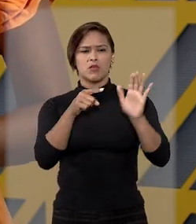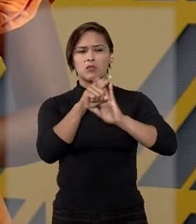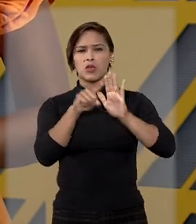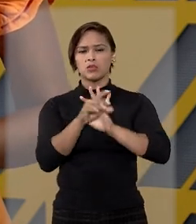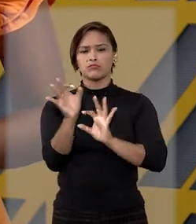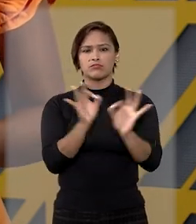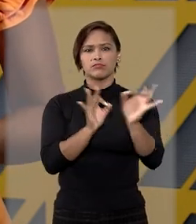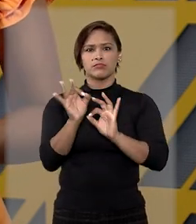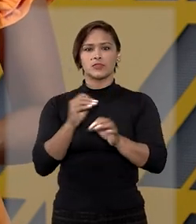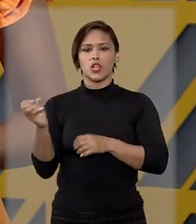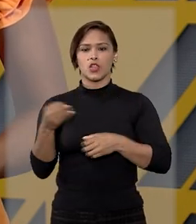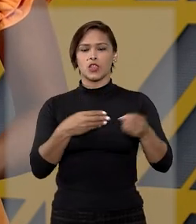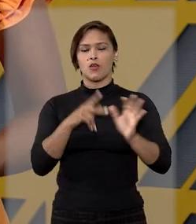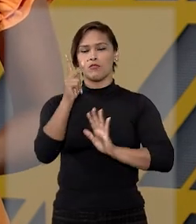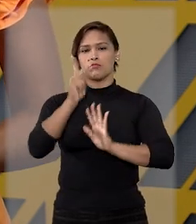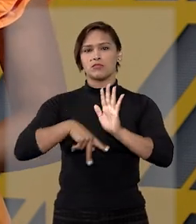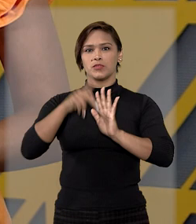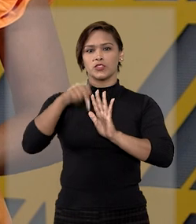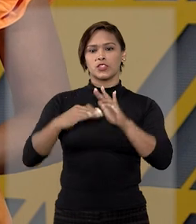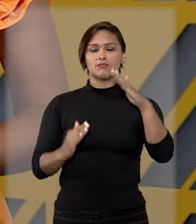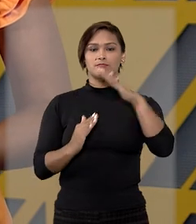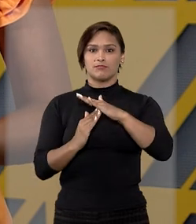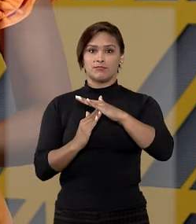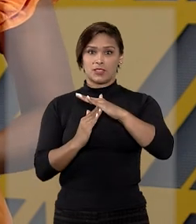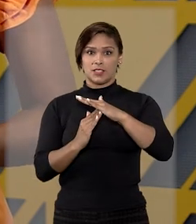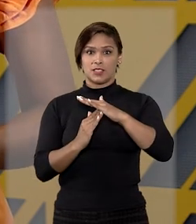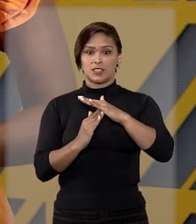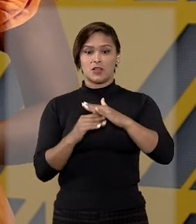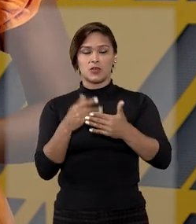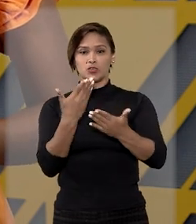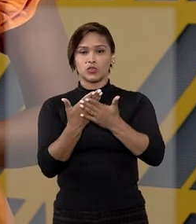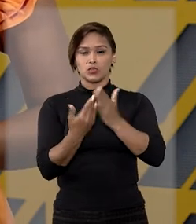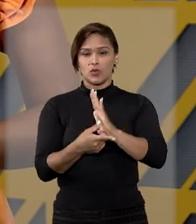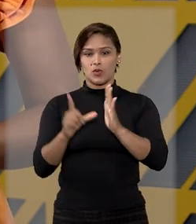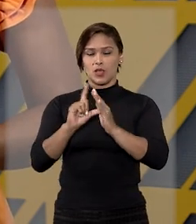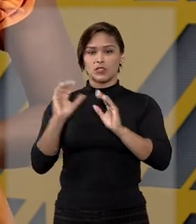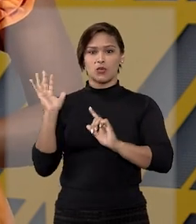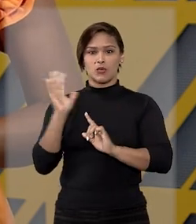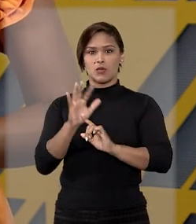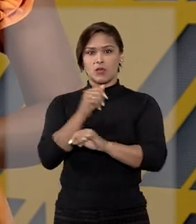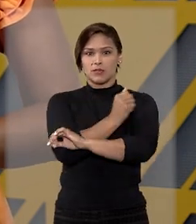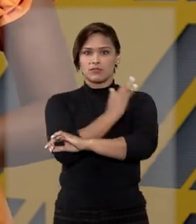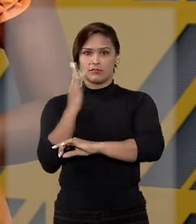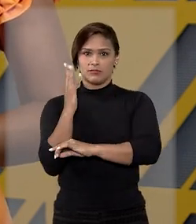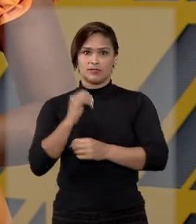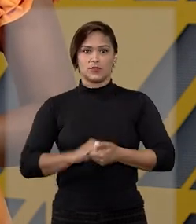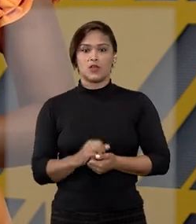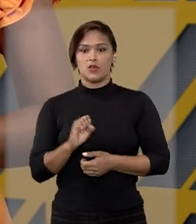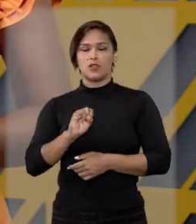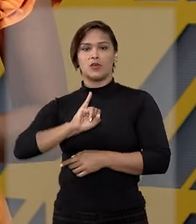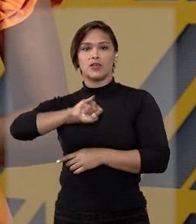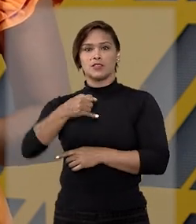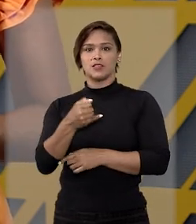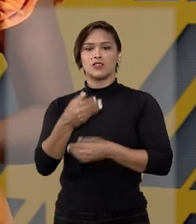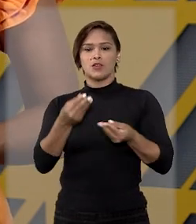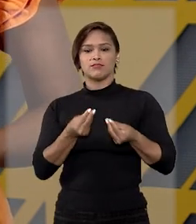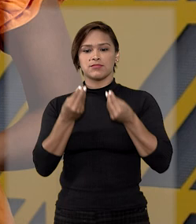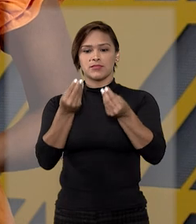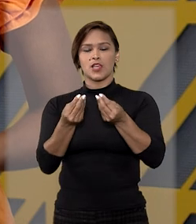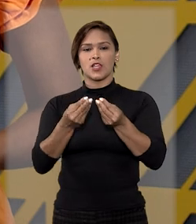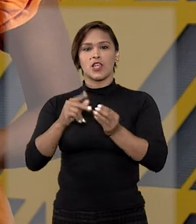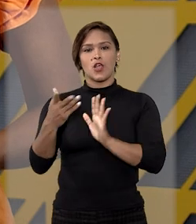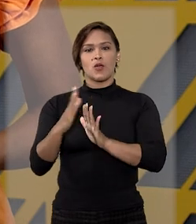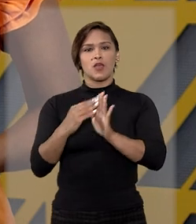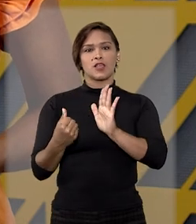questionou a elaboração de ambos os projetos de intervenção sem estudo prévio do impacto ambiental. No STJ, ao atender